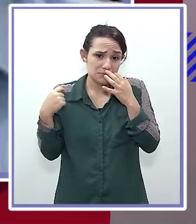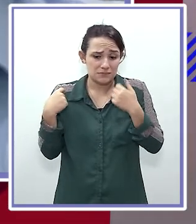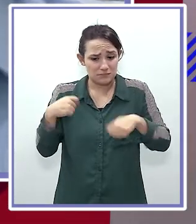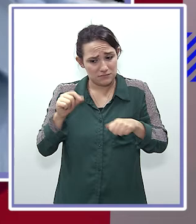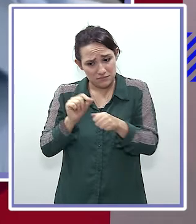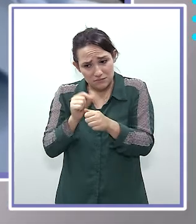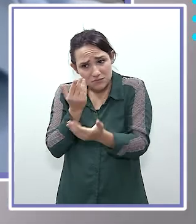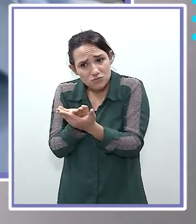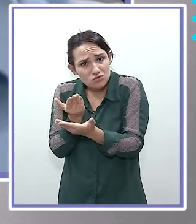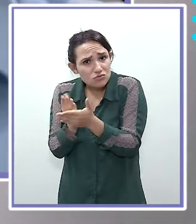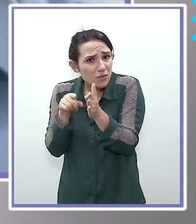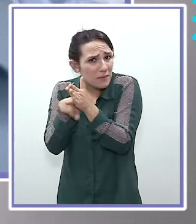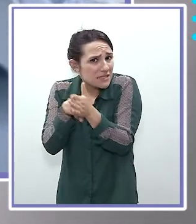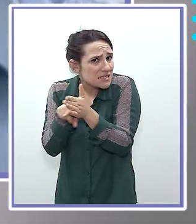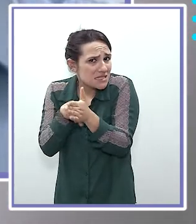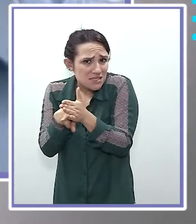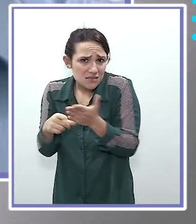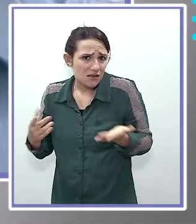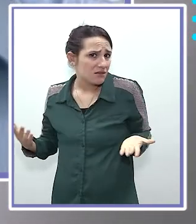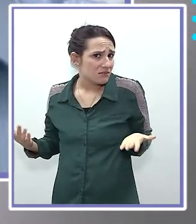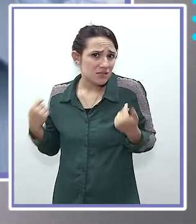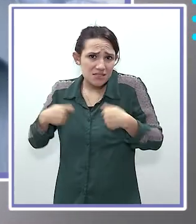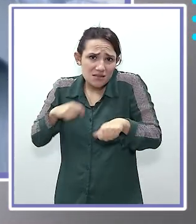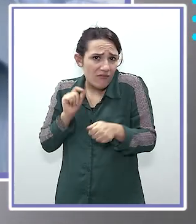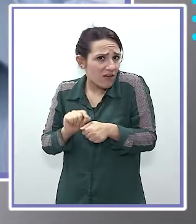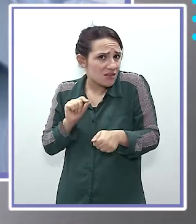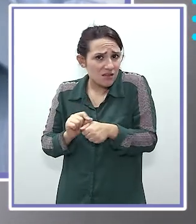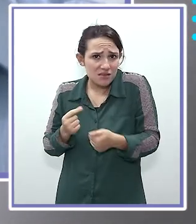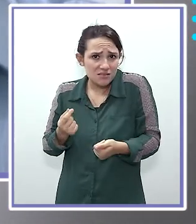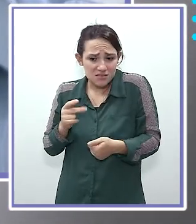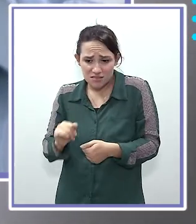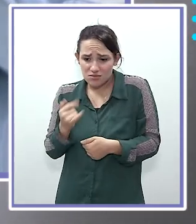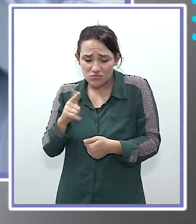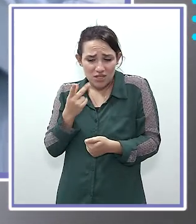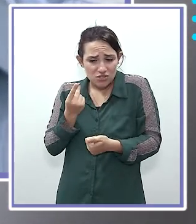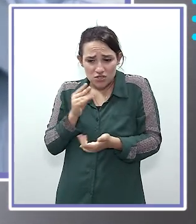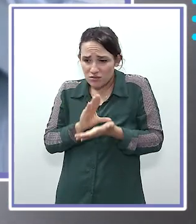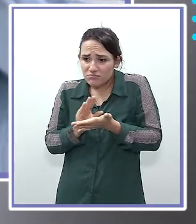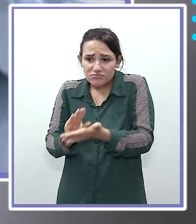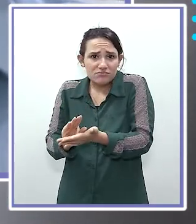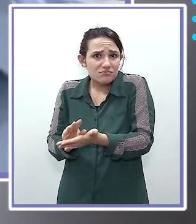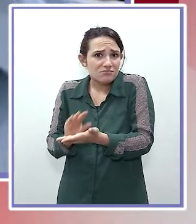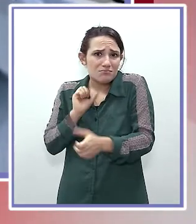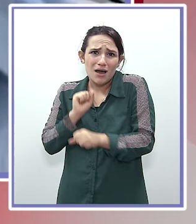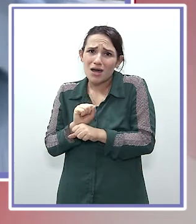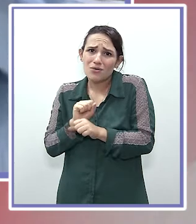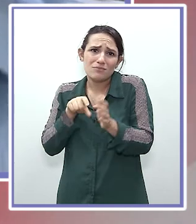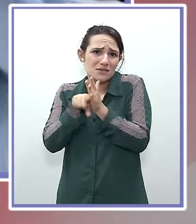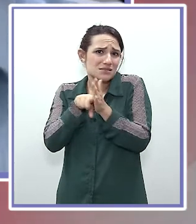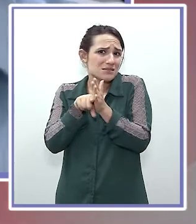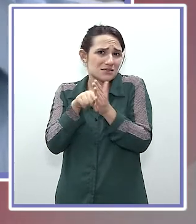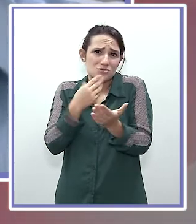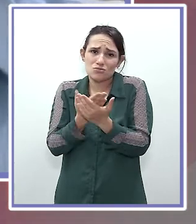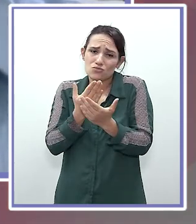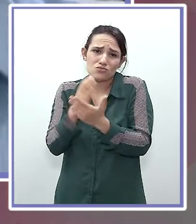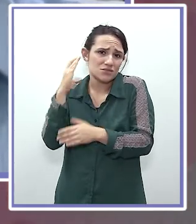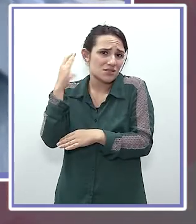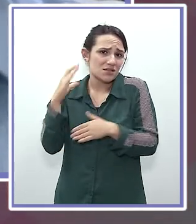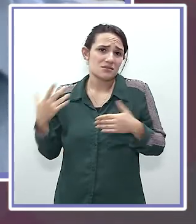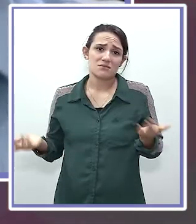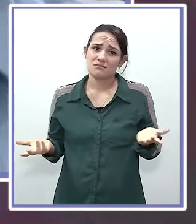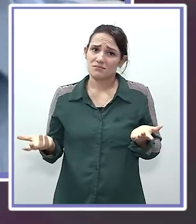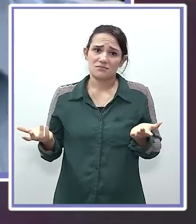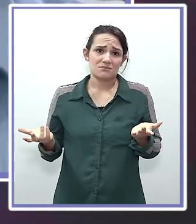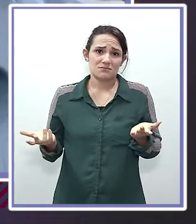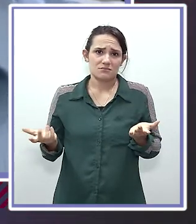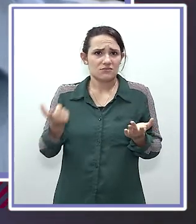sem fazer pesquisa, né? Então, tudo isso é fundamental. E nosso país hoje parou de investir em ciência